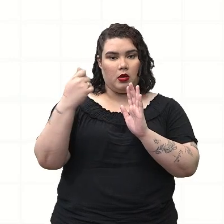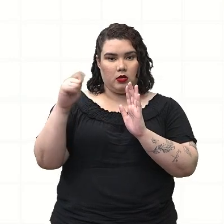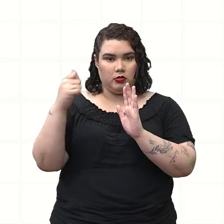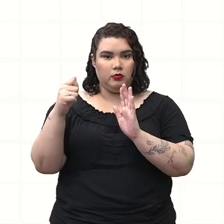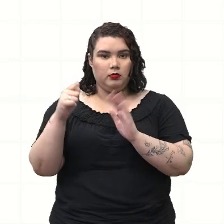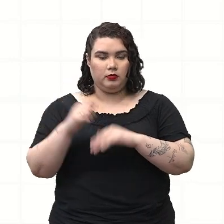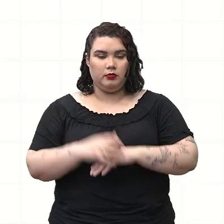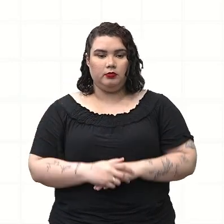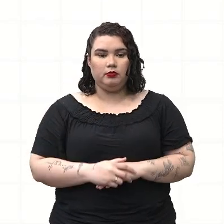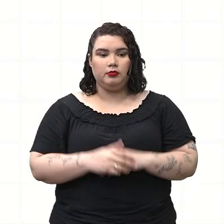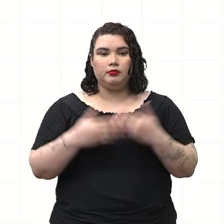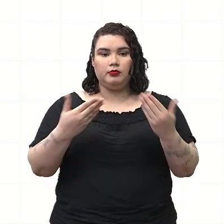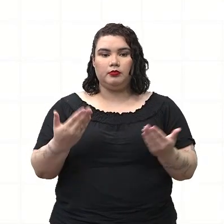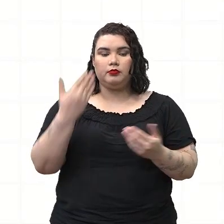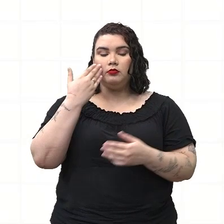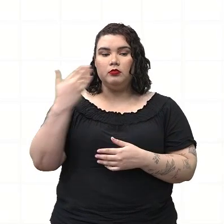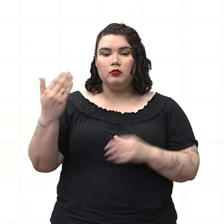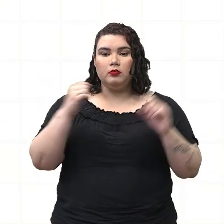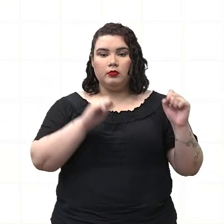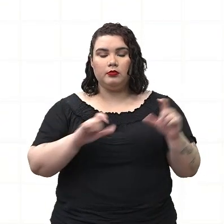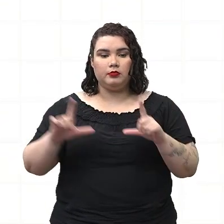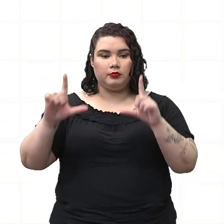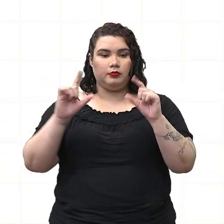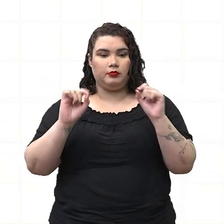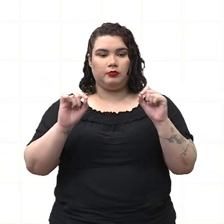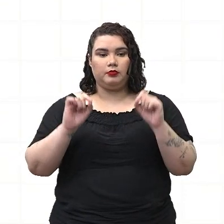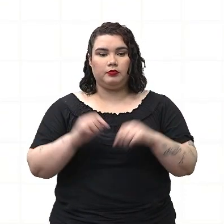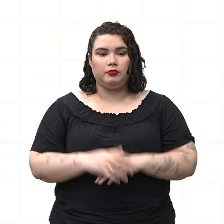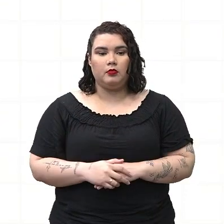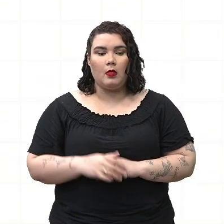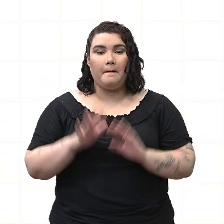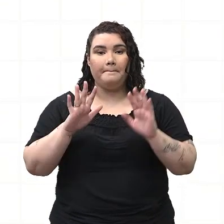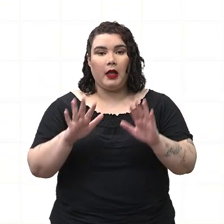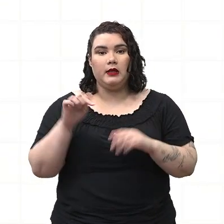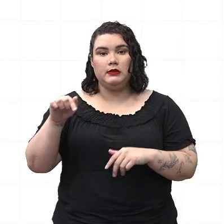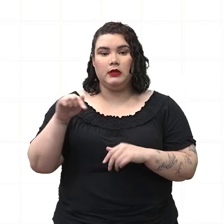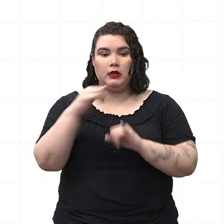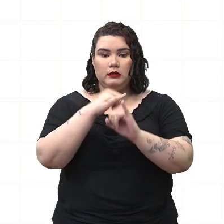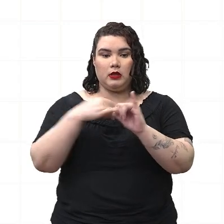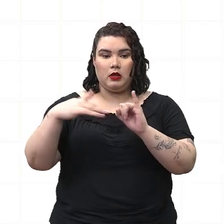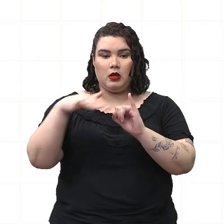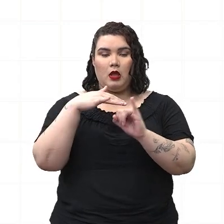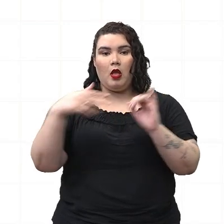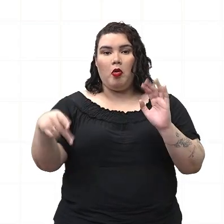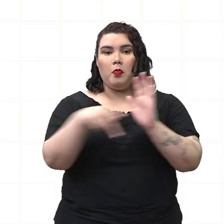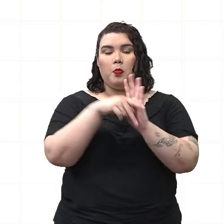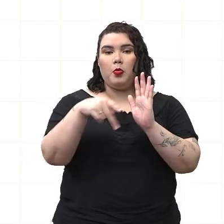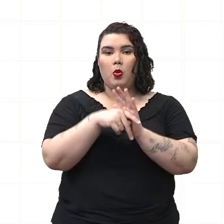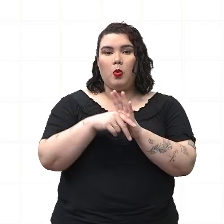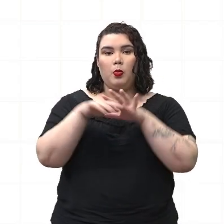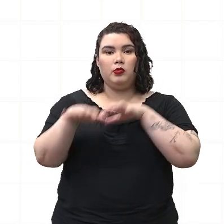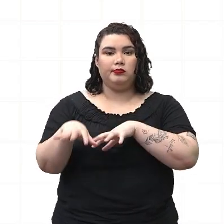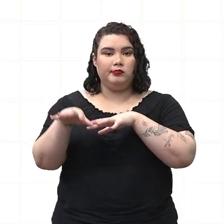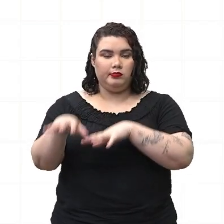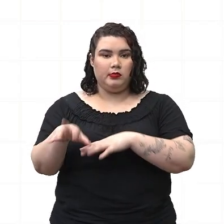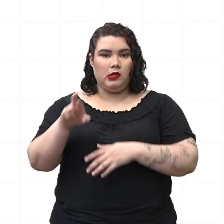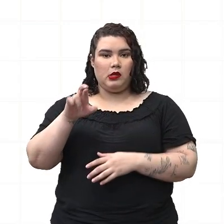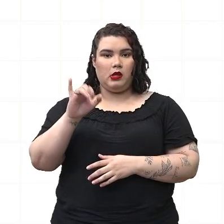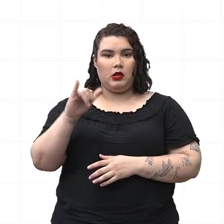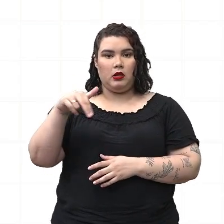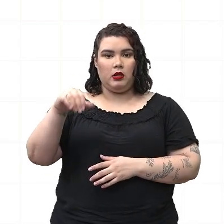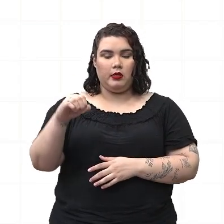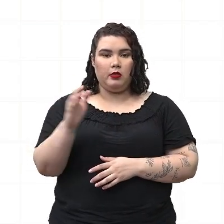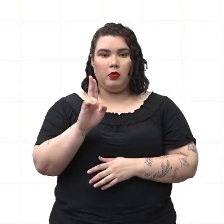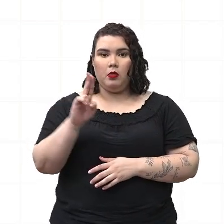próxima tela, a gente vai ver aí na próxima tela que pertence ao Reino Unido até hoje. E desde há muito tempo,